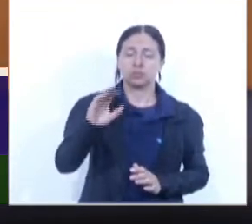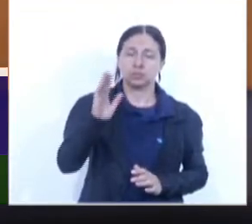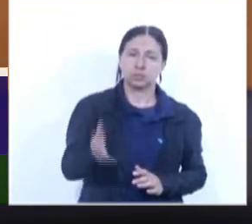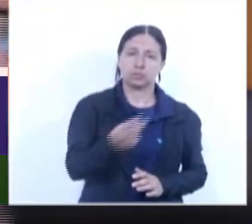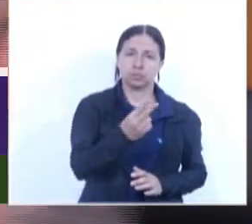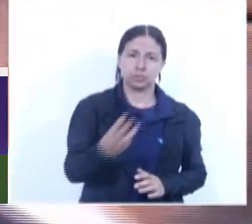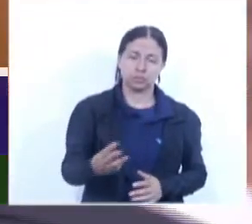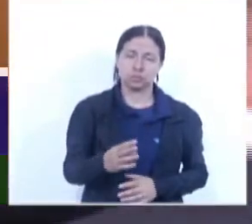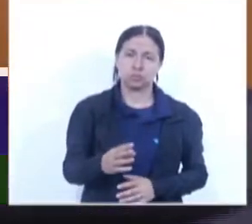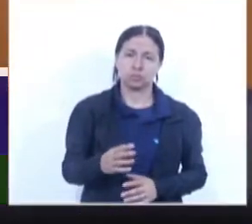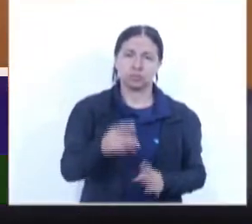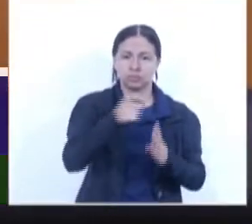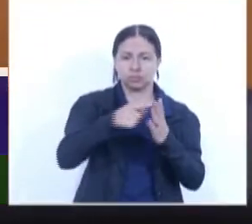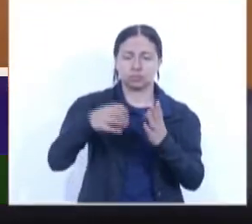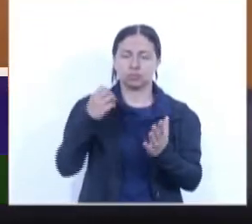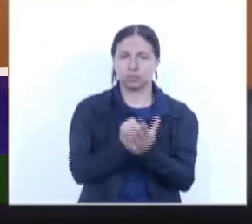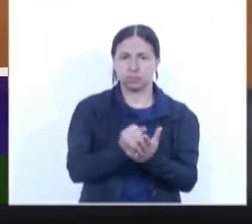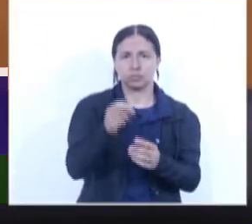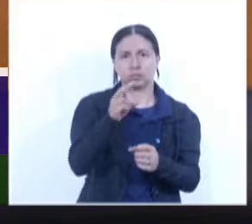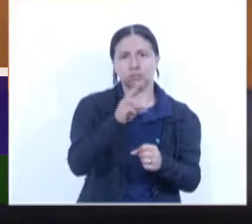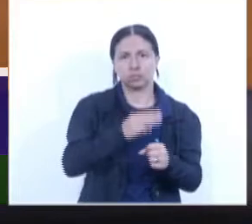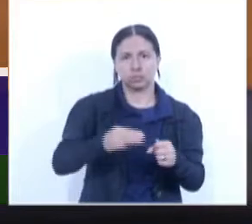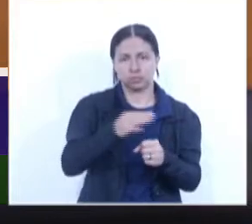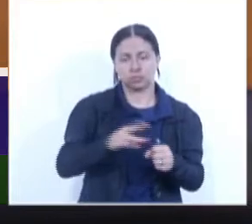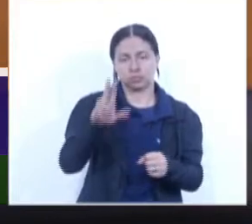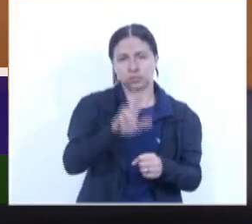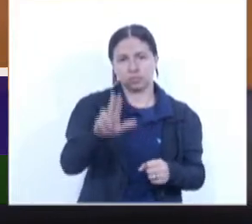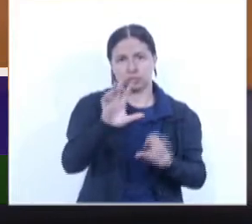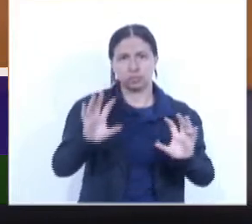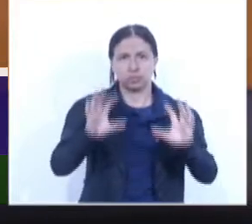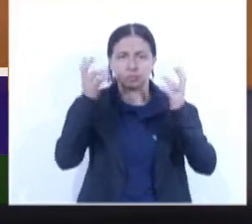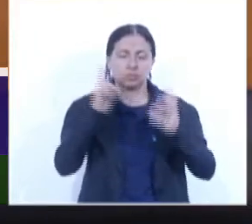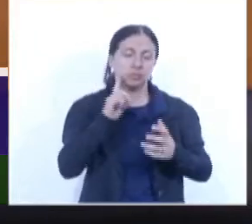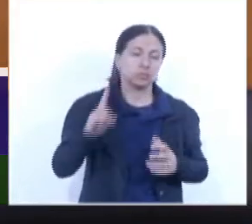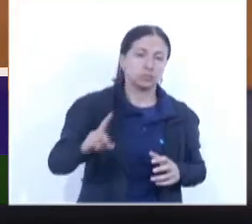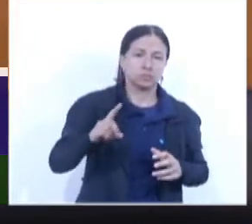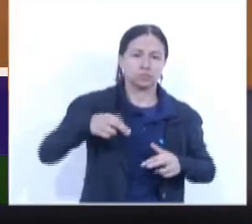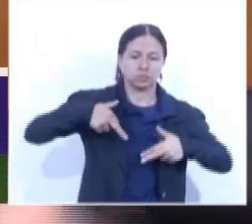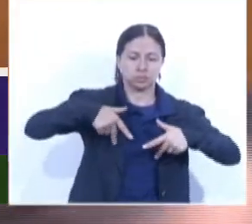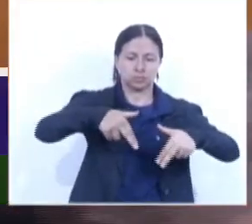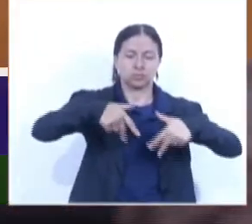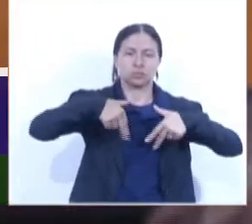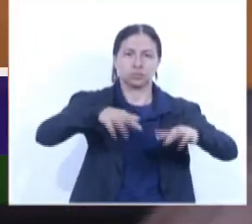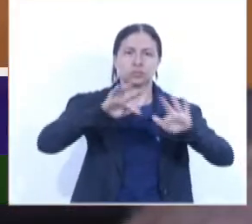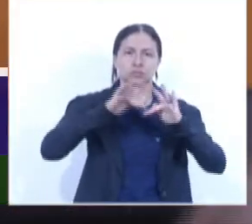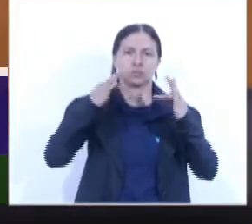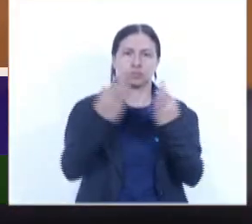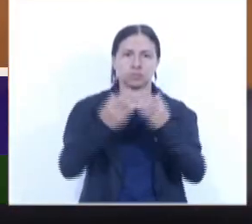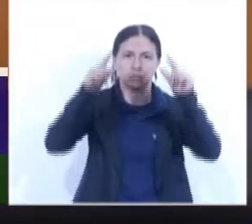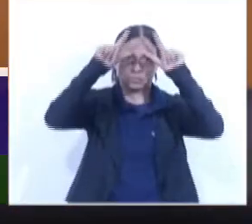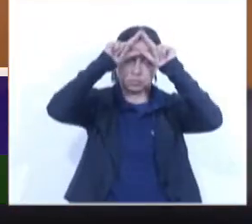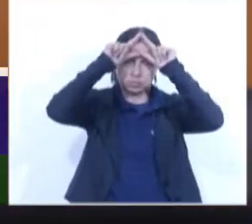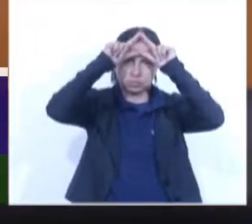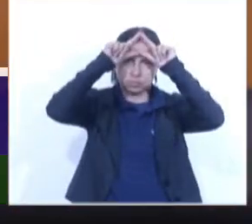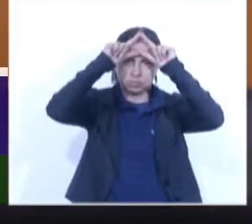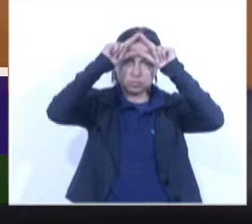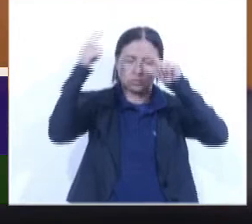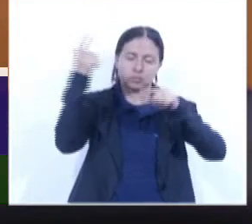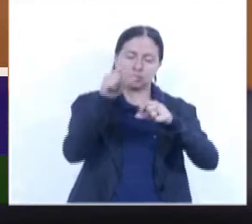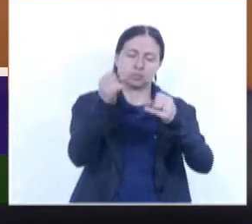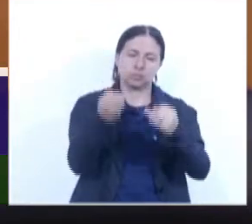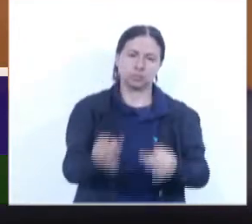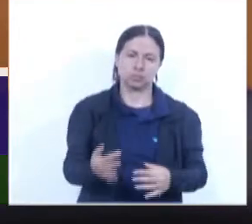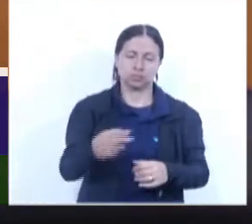inclui no calendário oficial de eventos do município dia da caminhada da família Maçônica e da outros